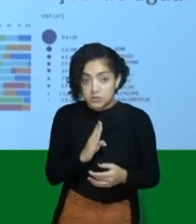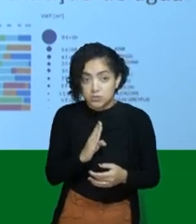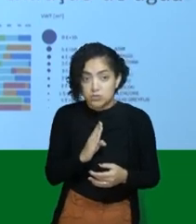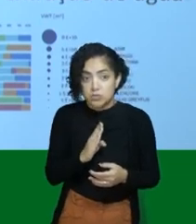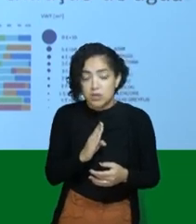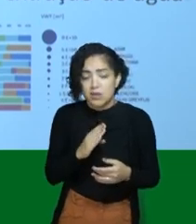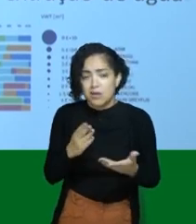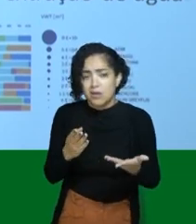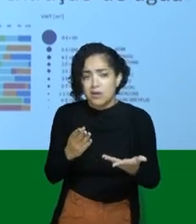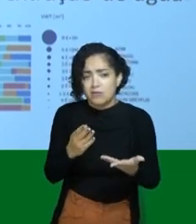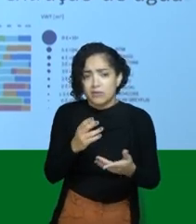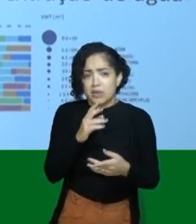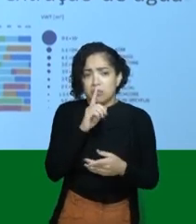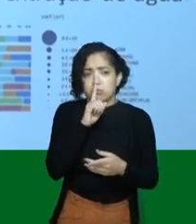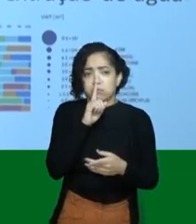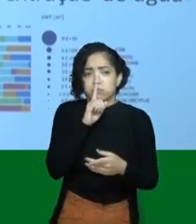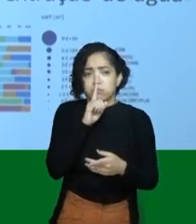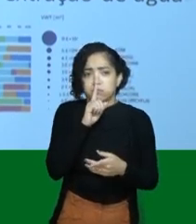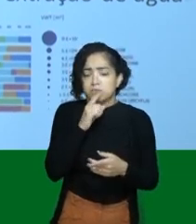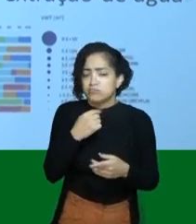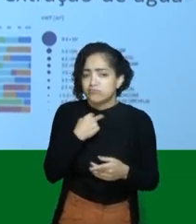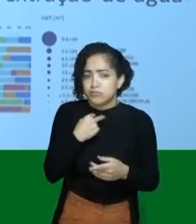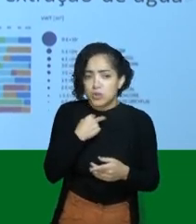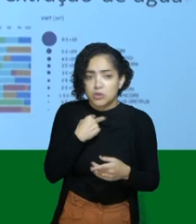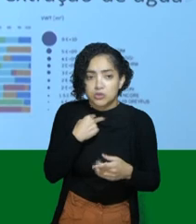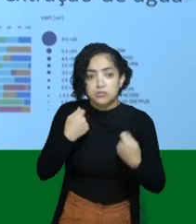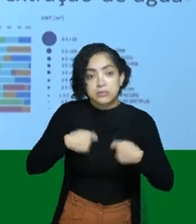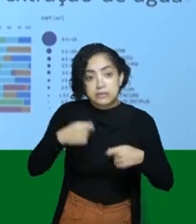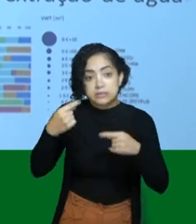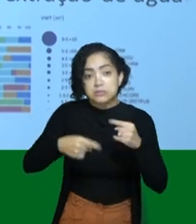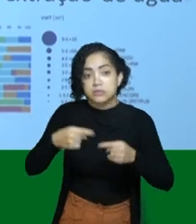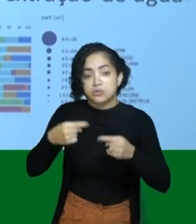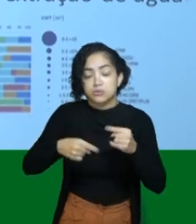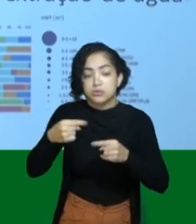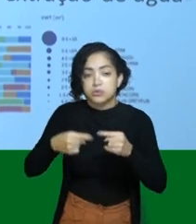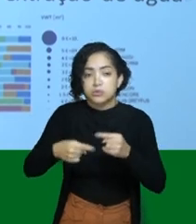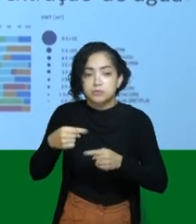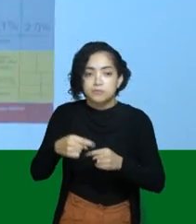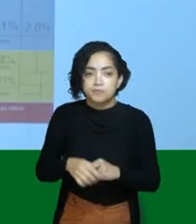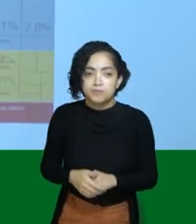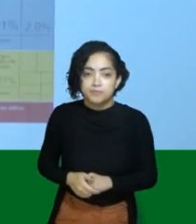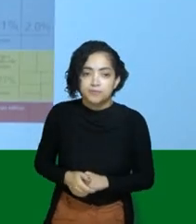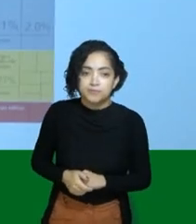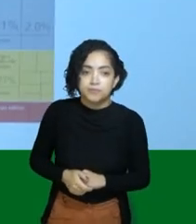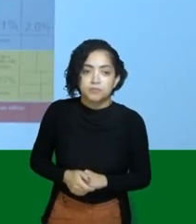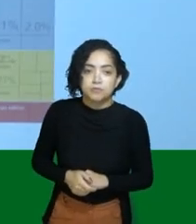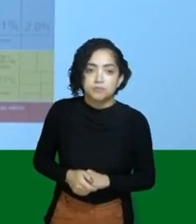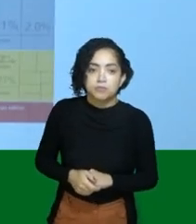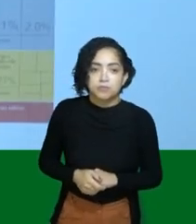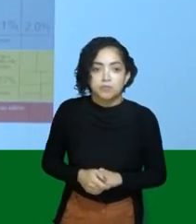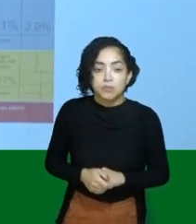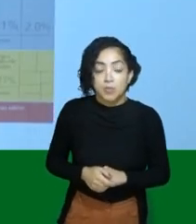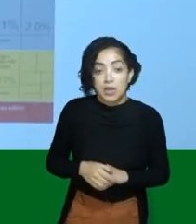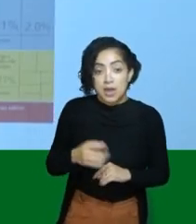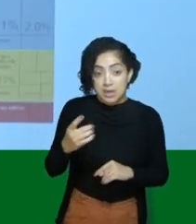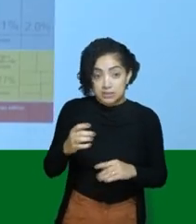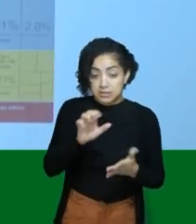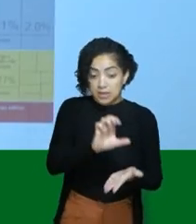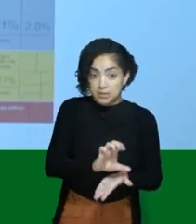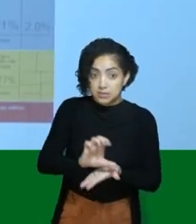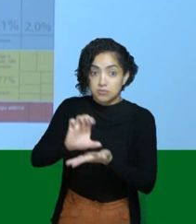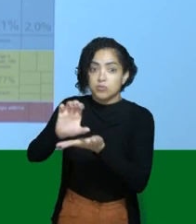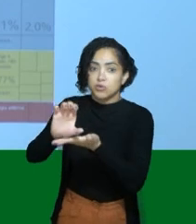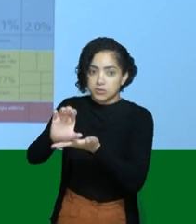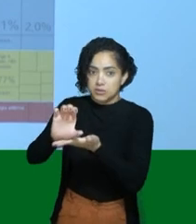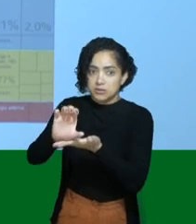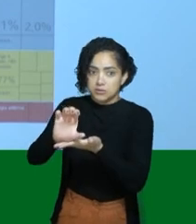acho que não dá mais para a gente ficar quieto e não mexer nesse ponto. Né, tá? E aí, as